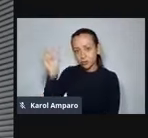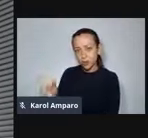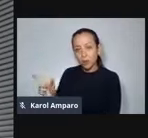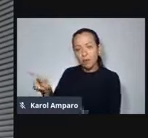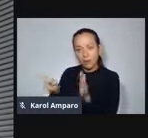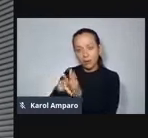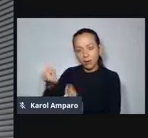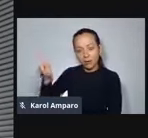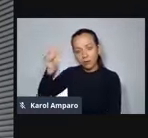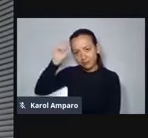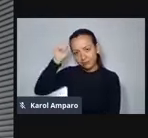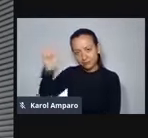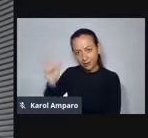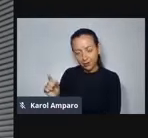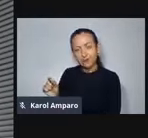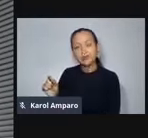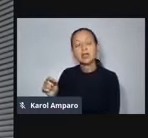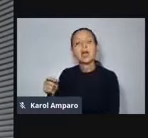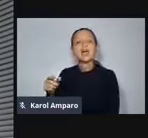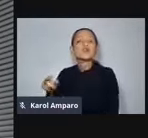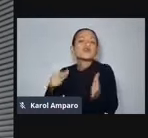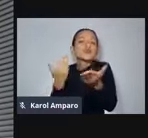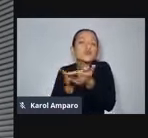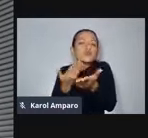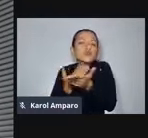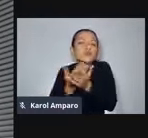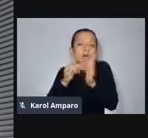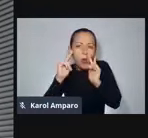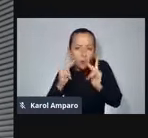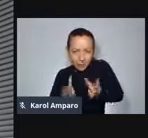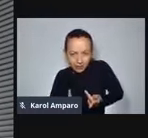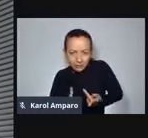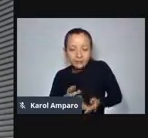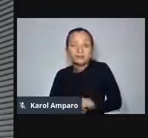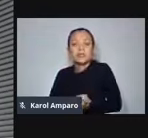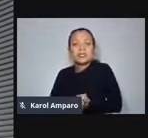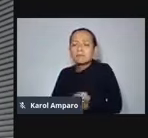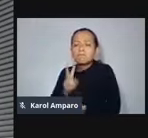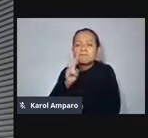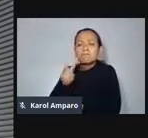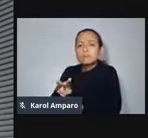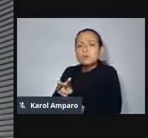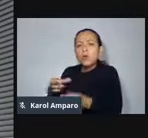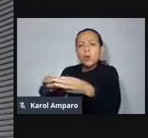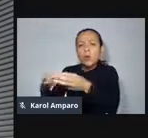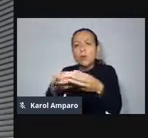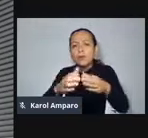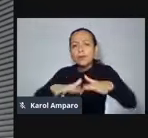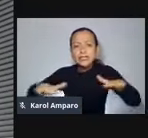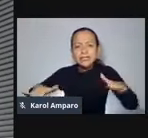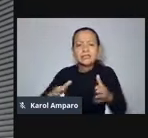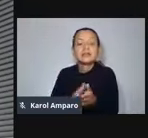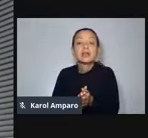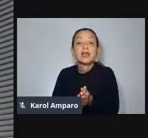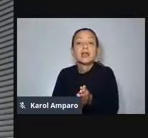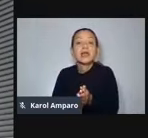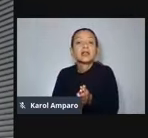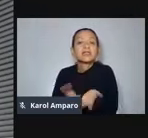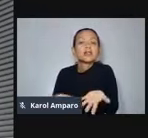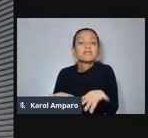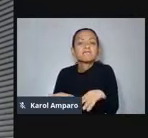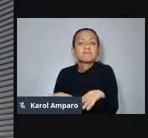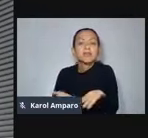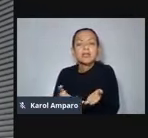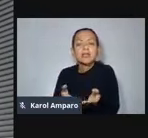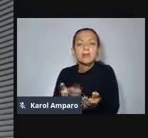africano e descobriu as crianças brincando e tudo mais, começou com elas e falou: eu vou fazer uma brincadeira com essa